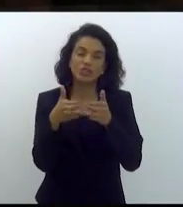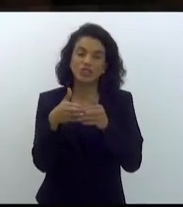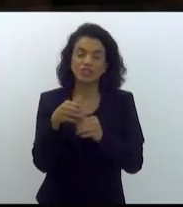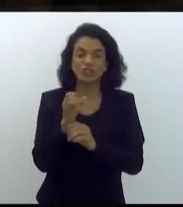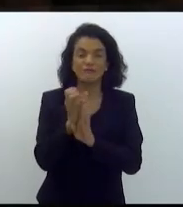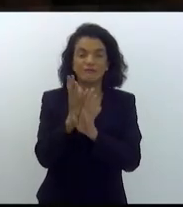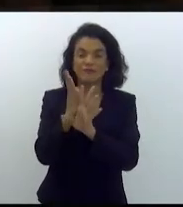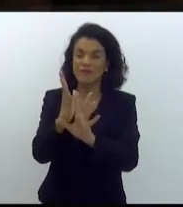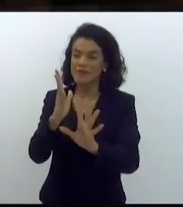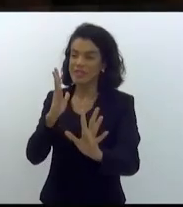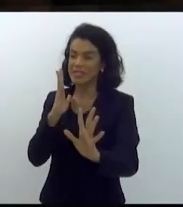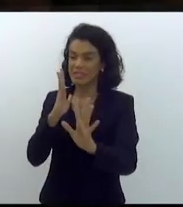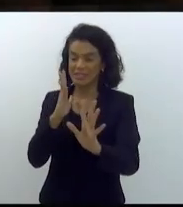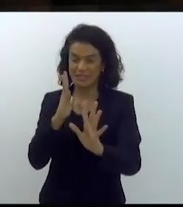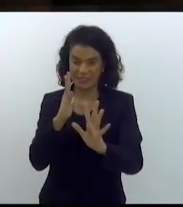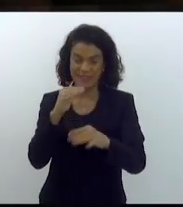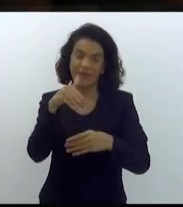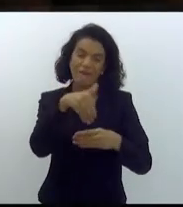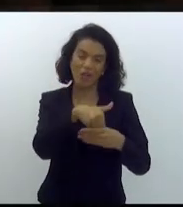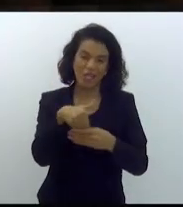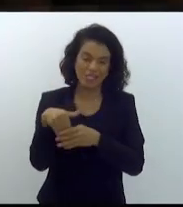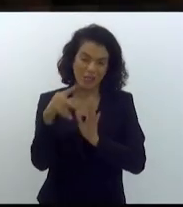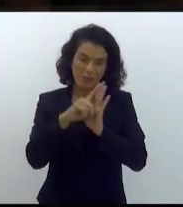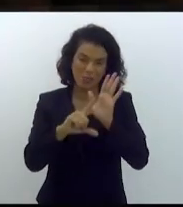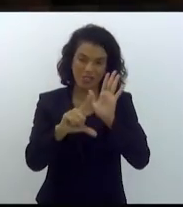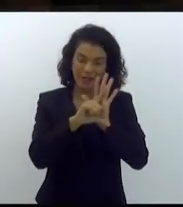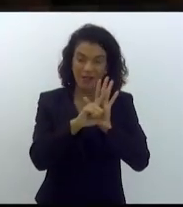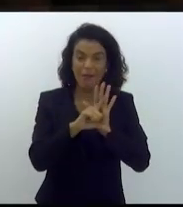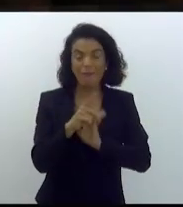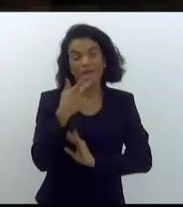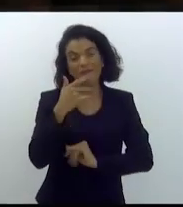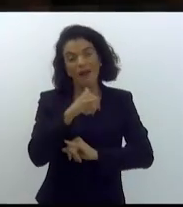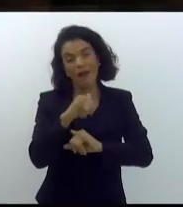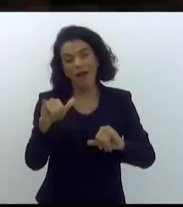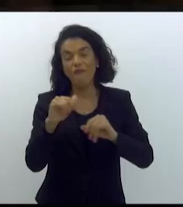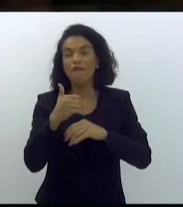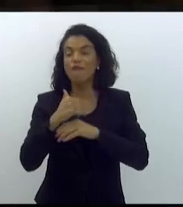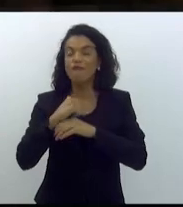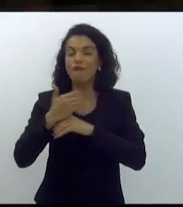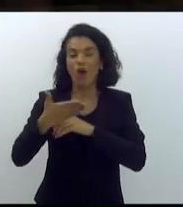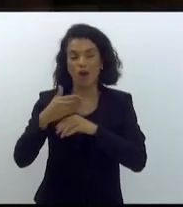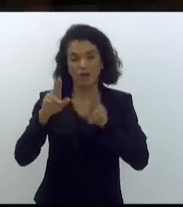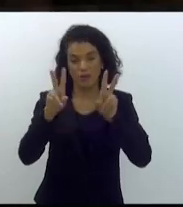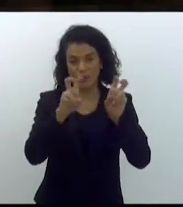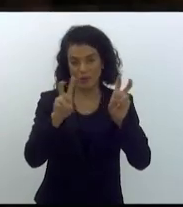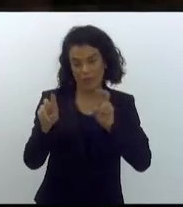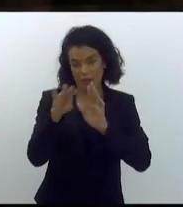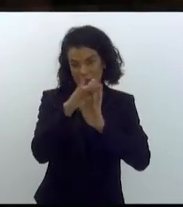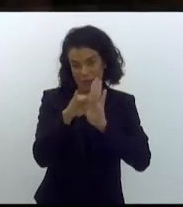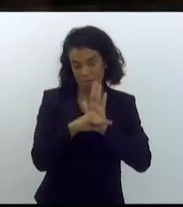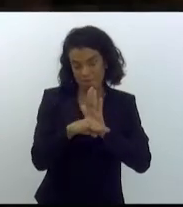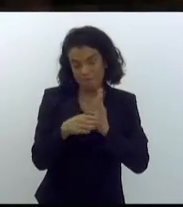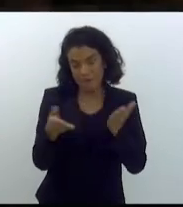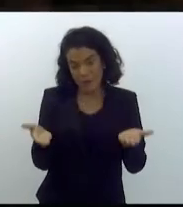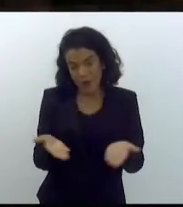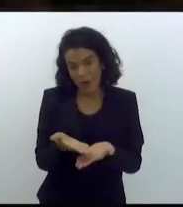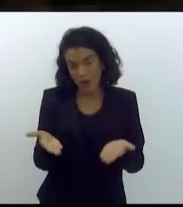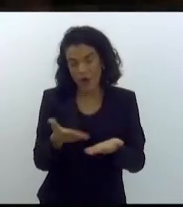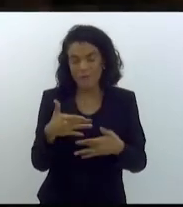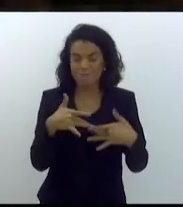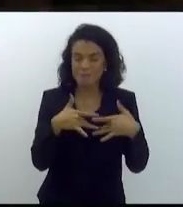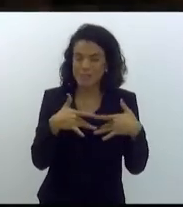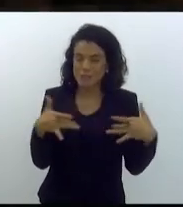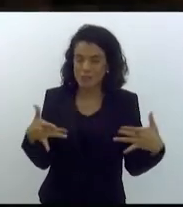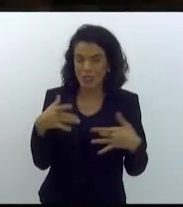quando tá transcorrendo o dia para fazer registros fora do tema de volta então fica aqui a minha